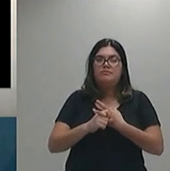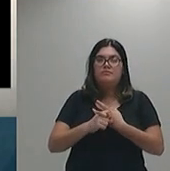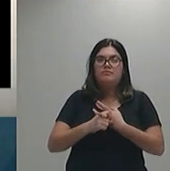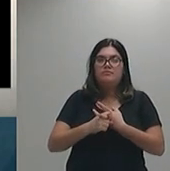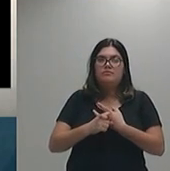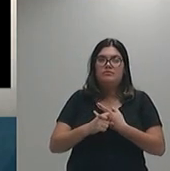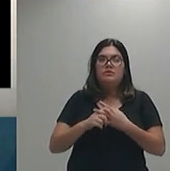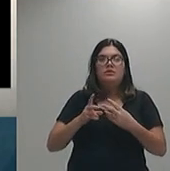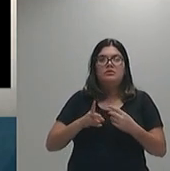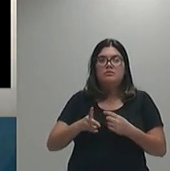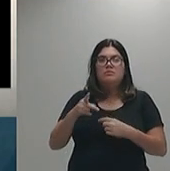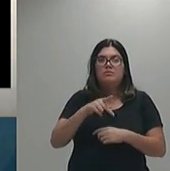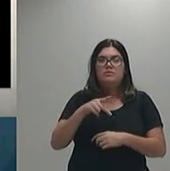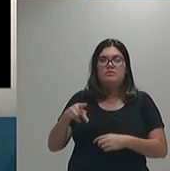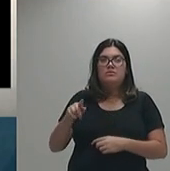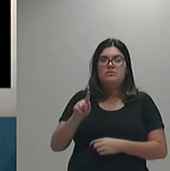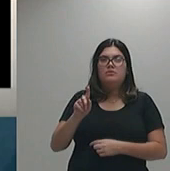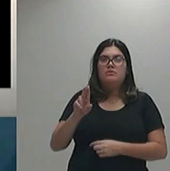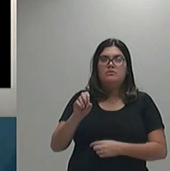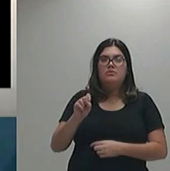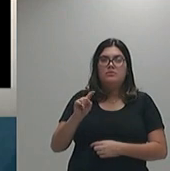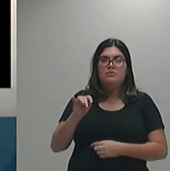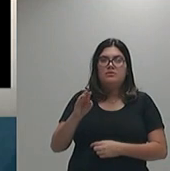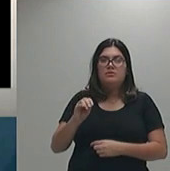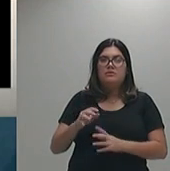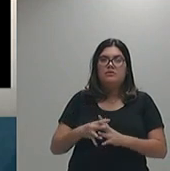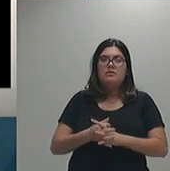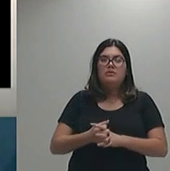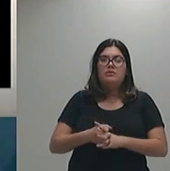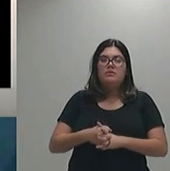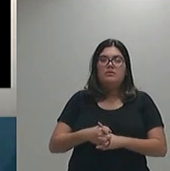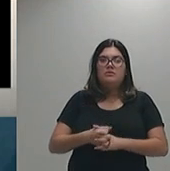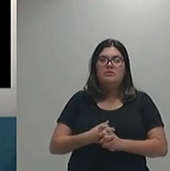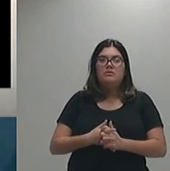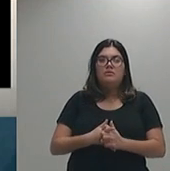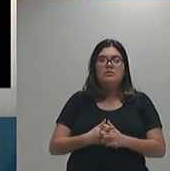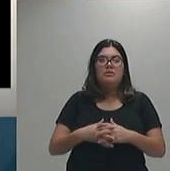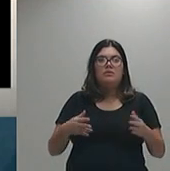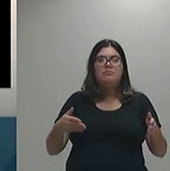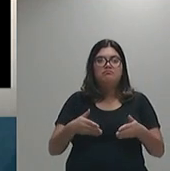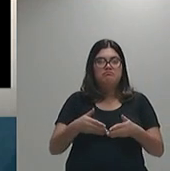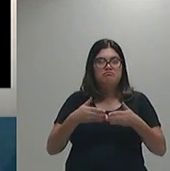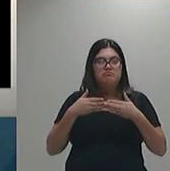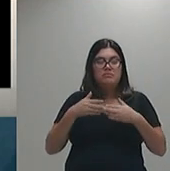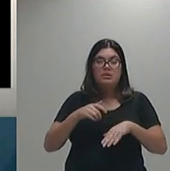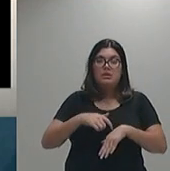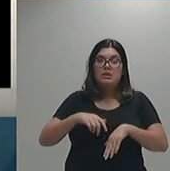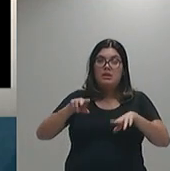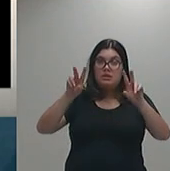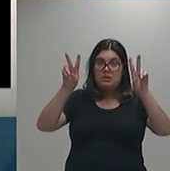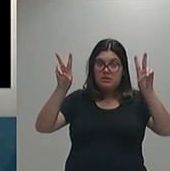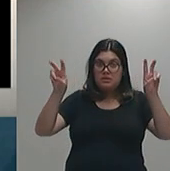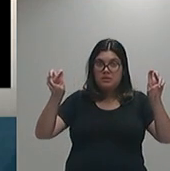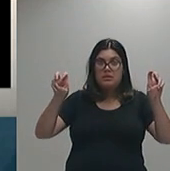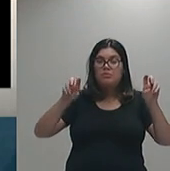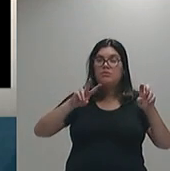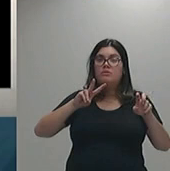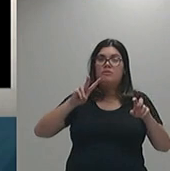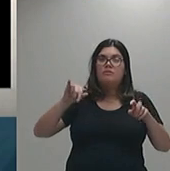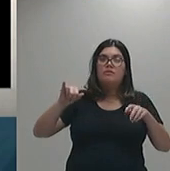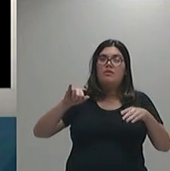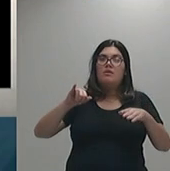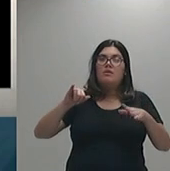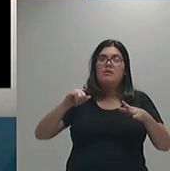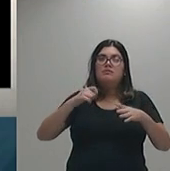professor Gustavo te pedindo é o peço licença vossas excelências esse tema não é não vai trazer para a Tribuna nenhum de